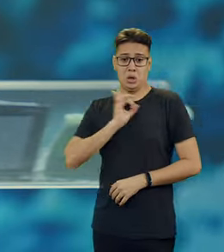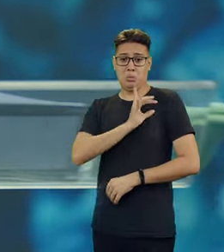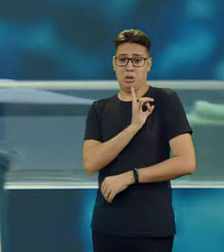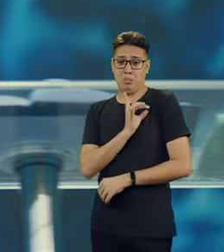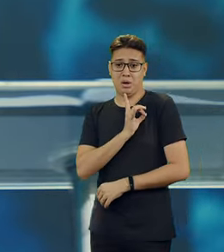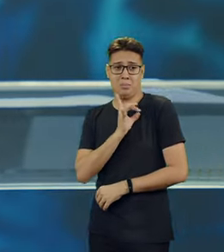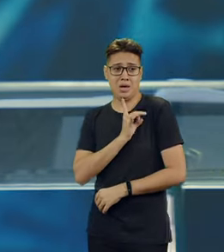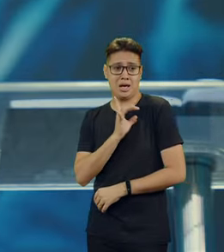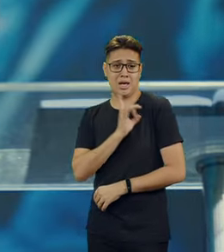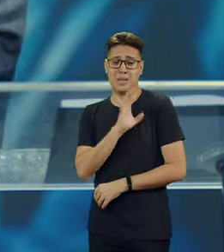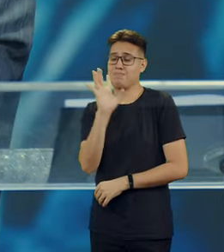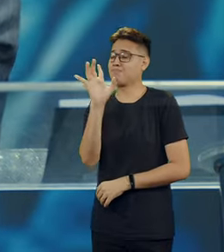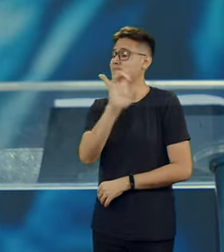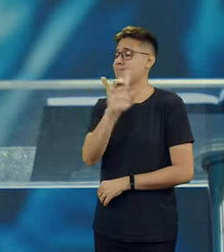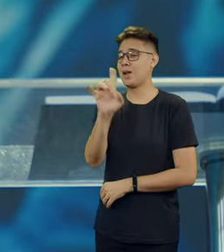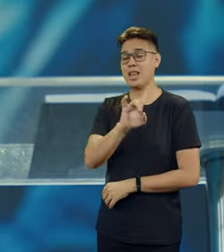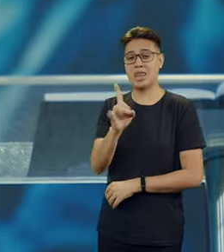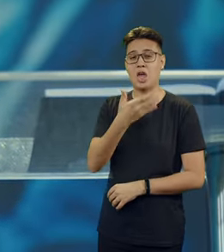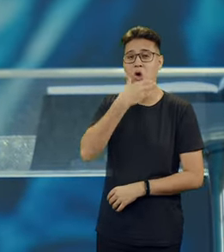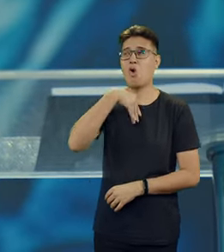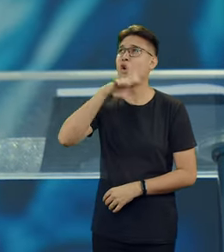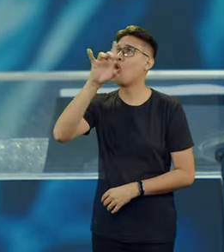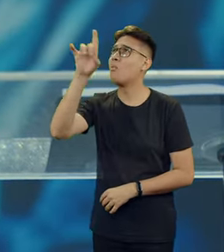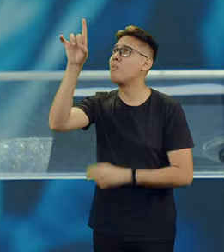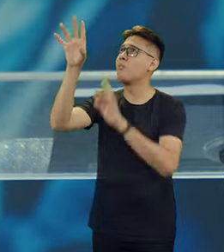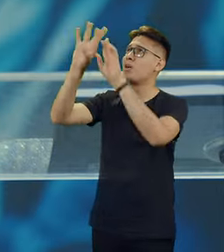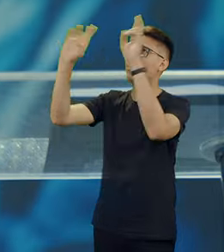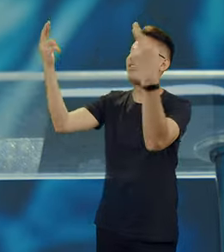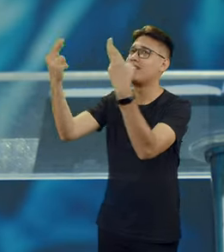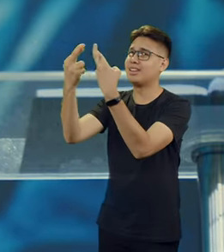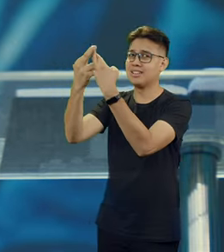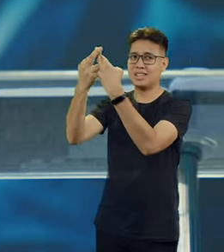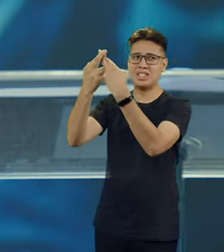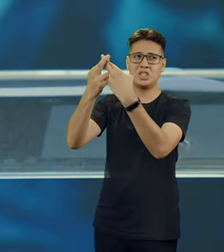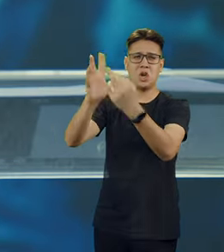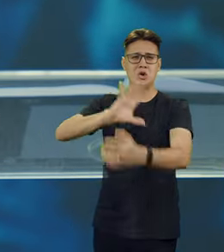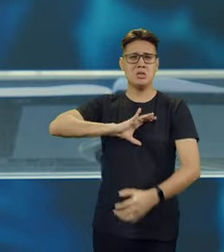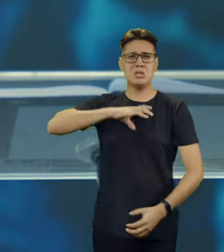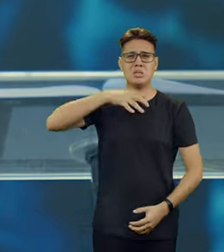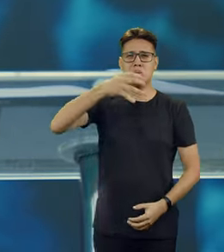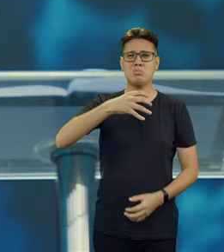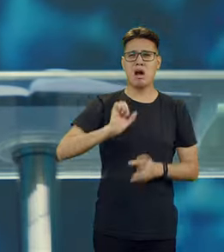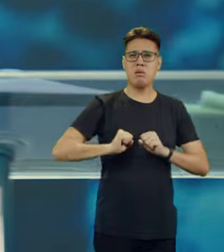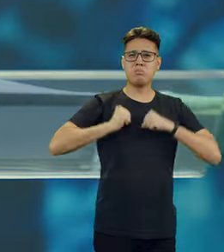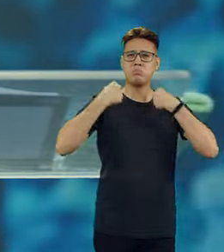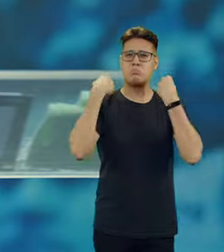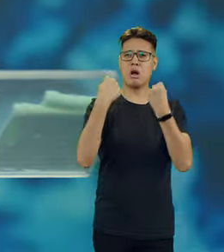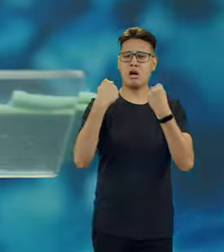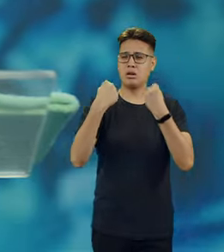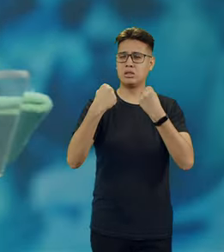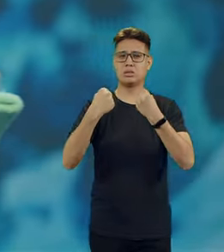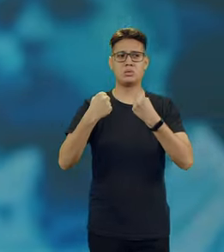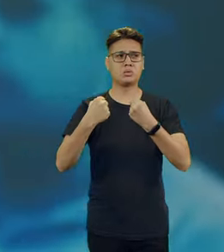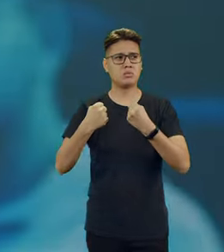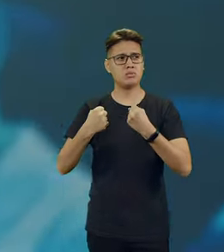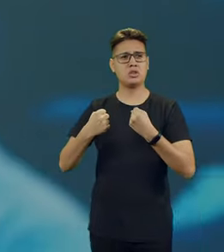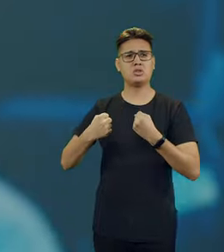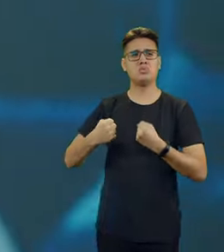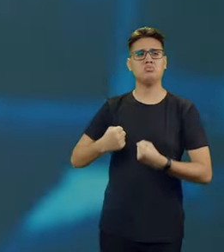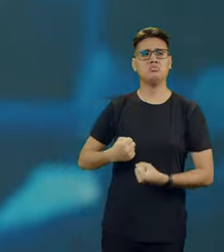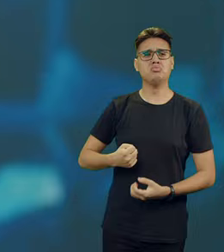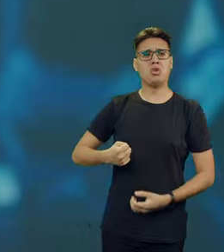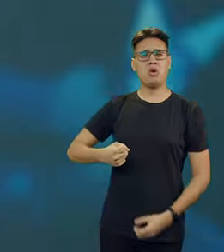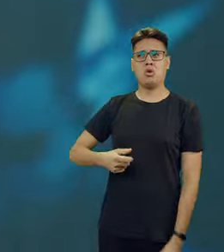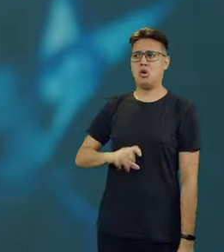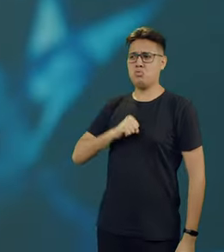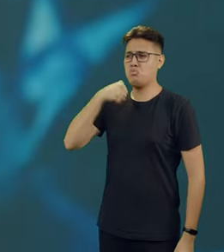medrosos. Homens do reino são valentes, são corajosos, são